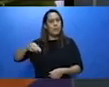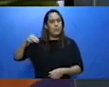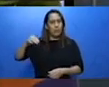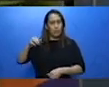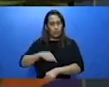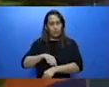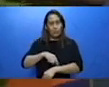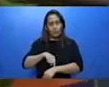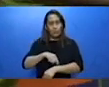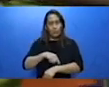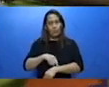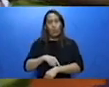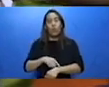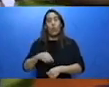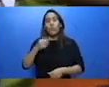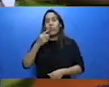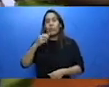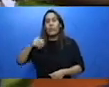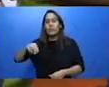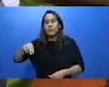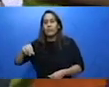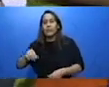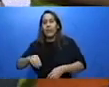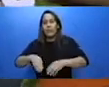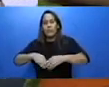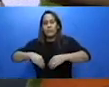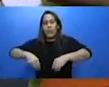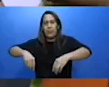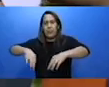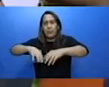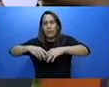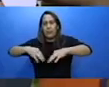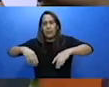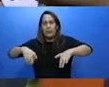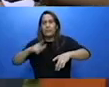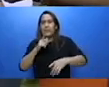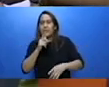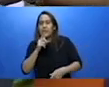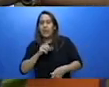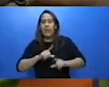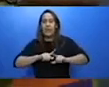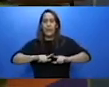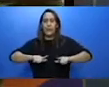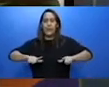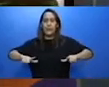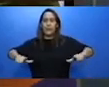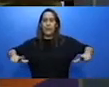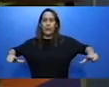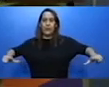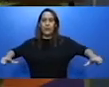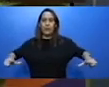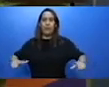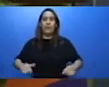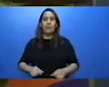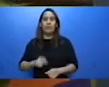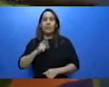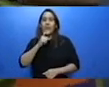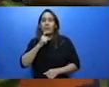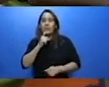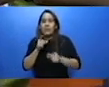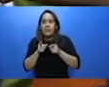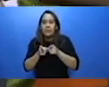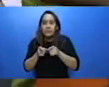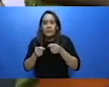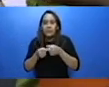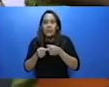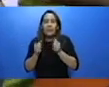o sal se dissolve na água, enquanto a água limpa na superfície do gelo